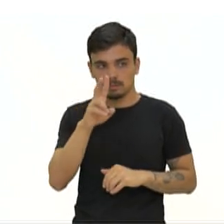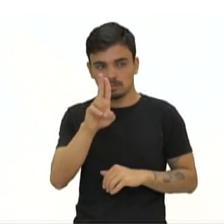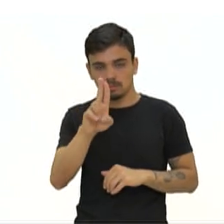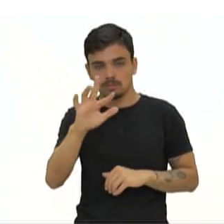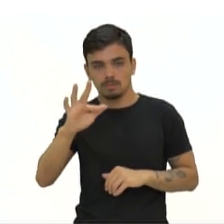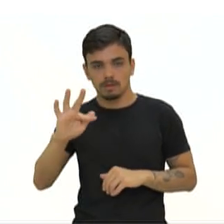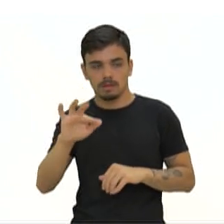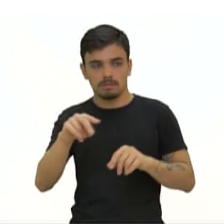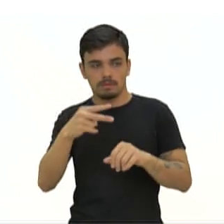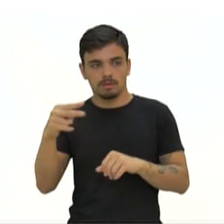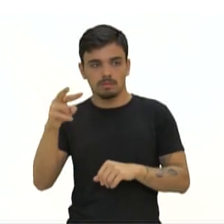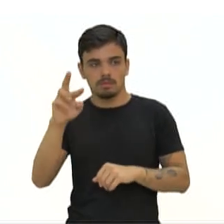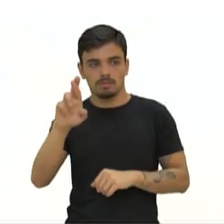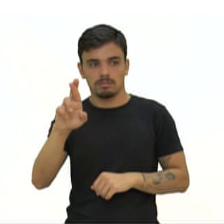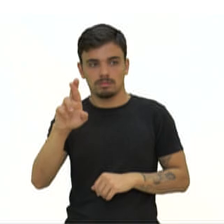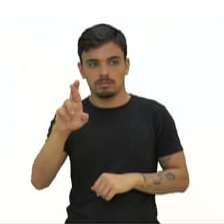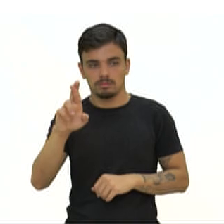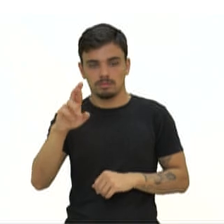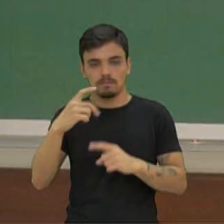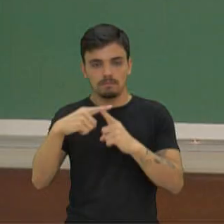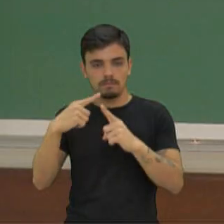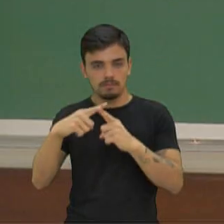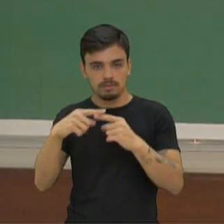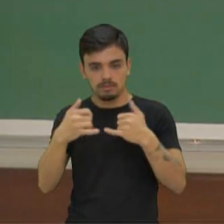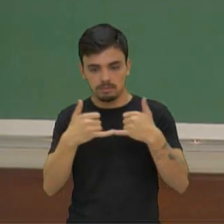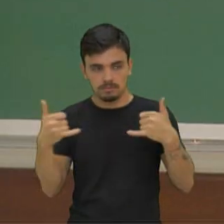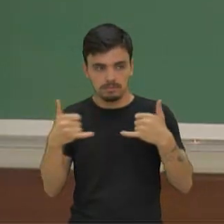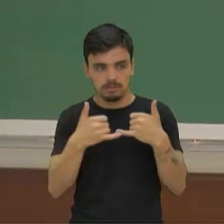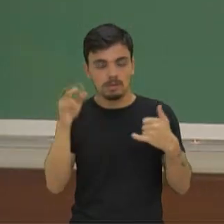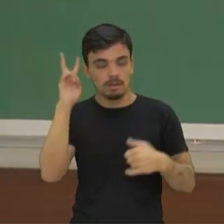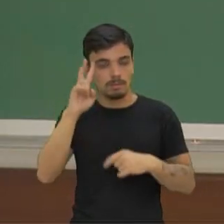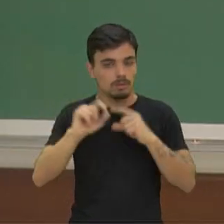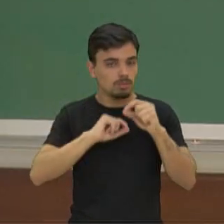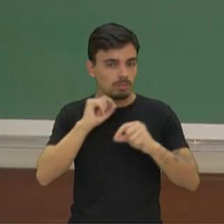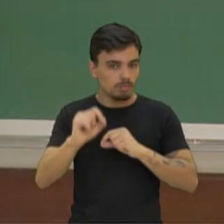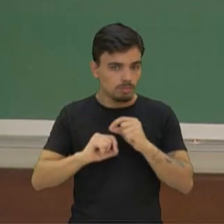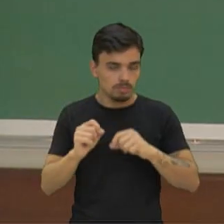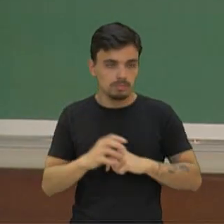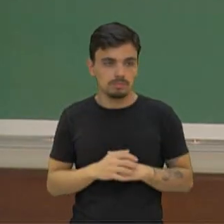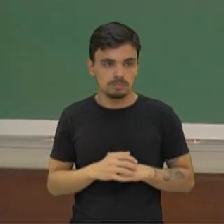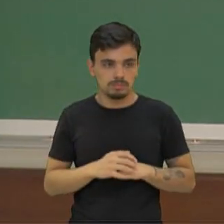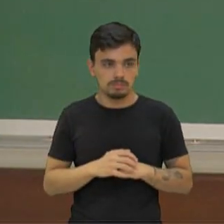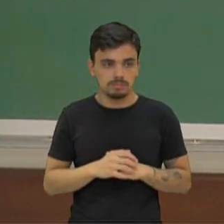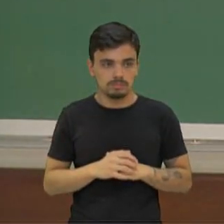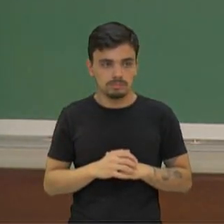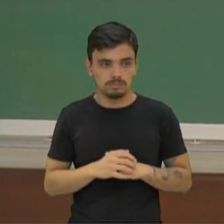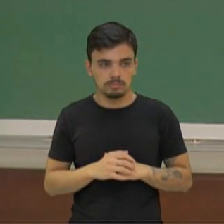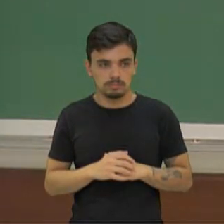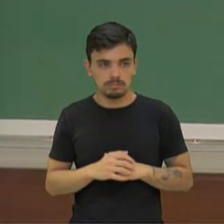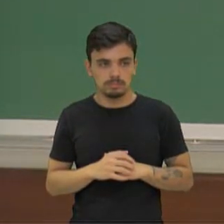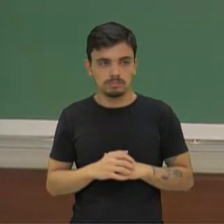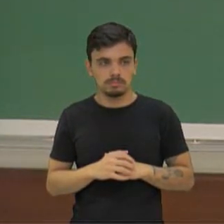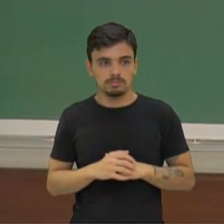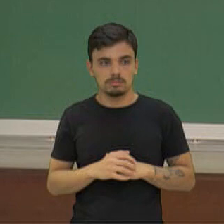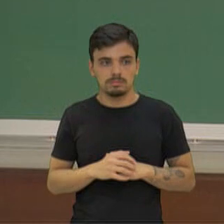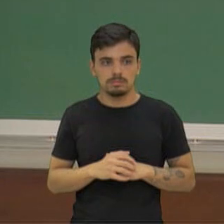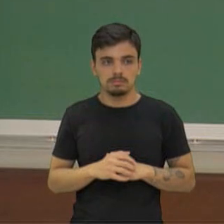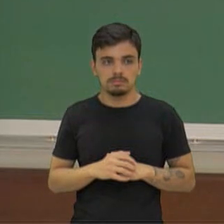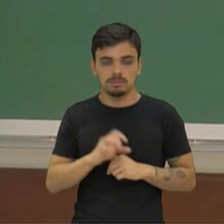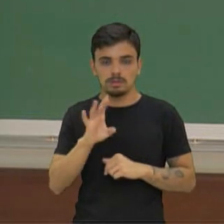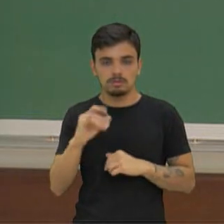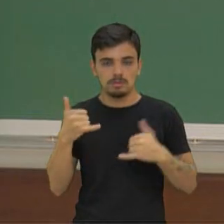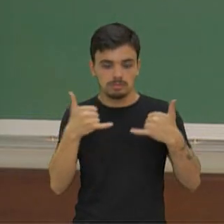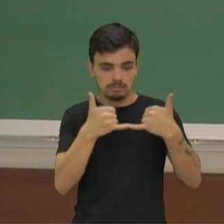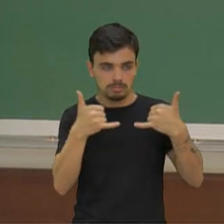a tensão da fonte, é igual a resistência equivalente vezes a corrente da fonte. Lembrando que a resistência equivalente, gente, fica só ela ligada